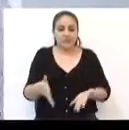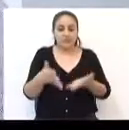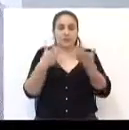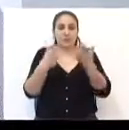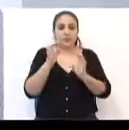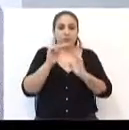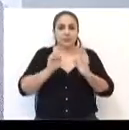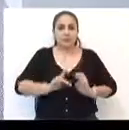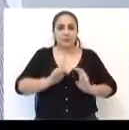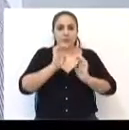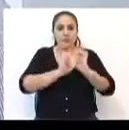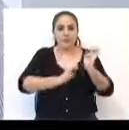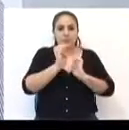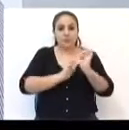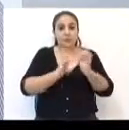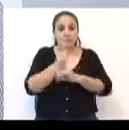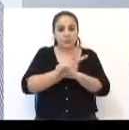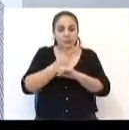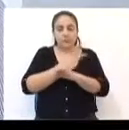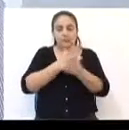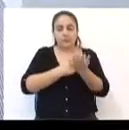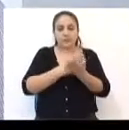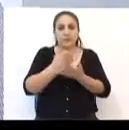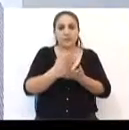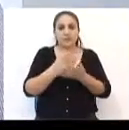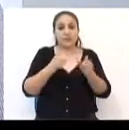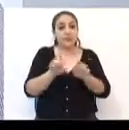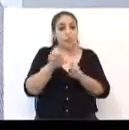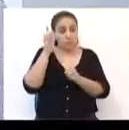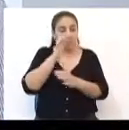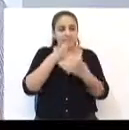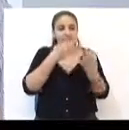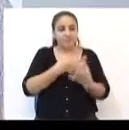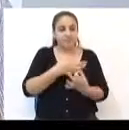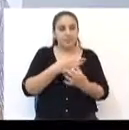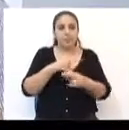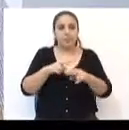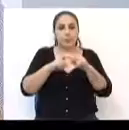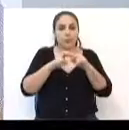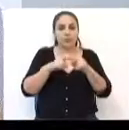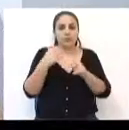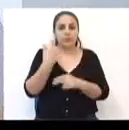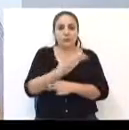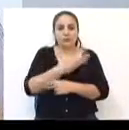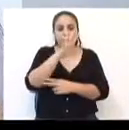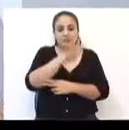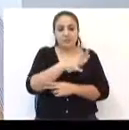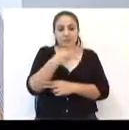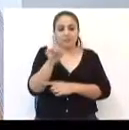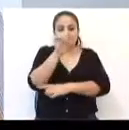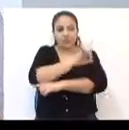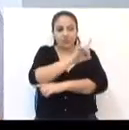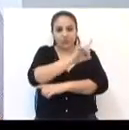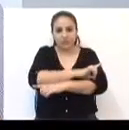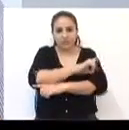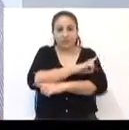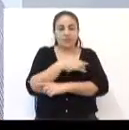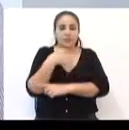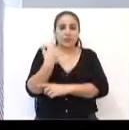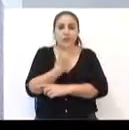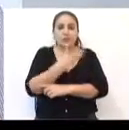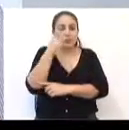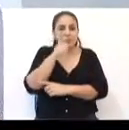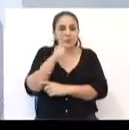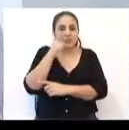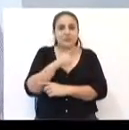aos empresários da iniciativa privada que buscaram essa iniciativa, que deu certo. Então nós queremos que esteja no calendário para que nós possamos então todos os anos ser contemplado